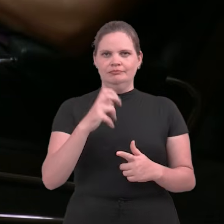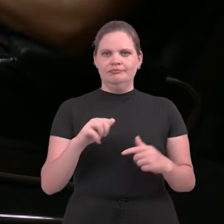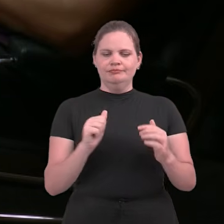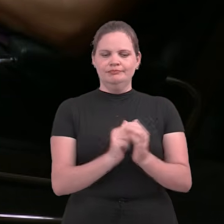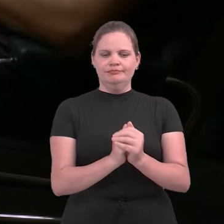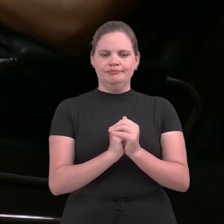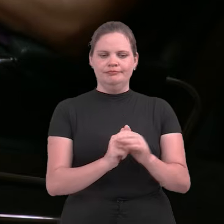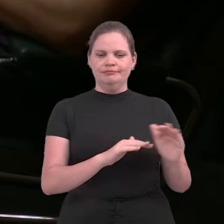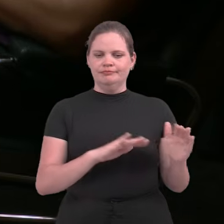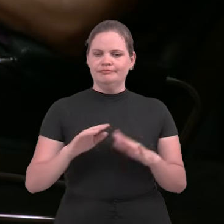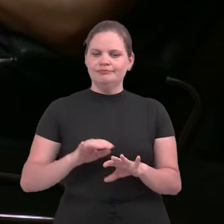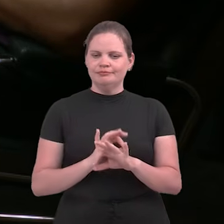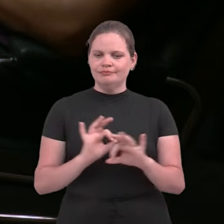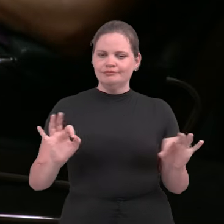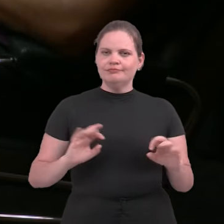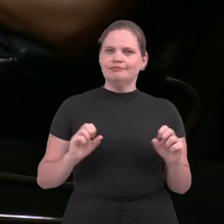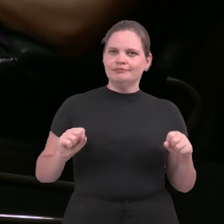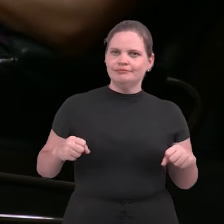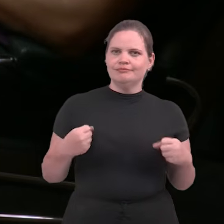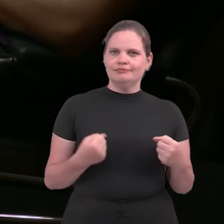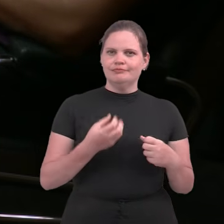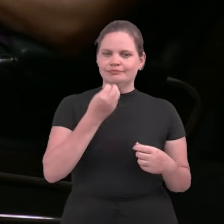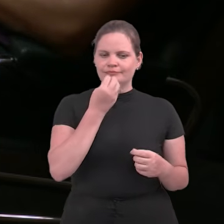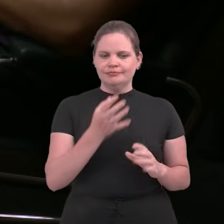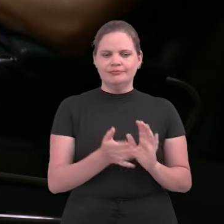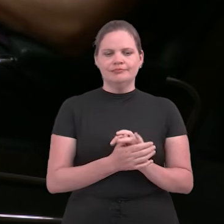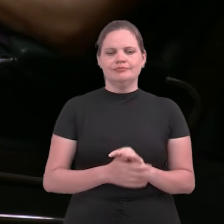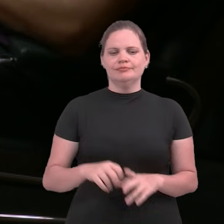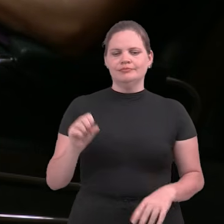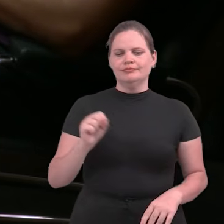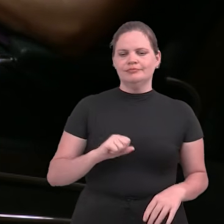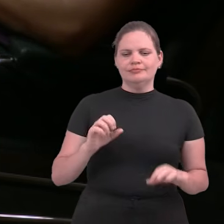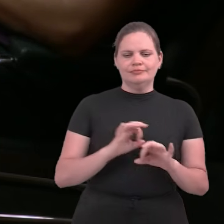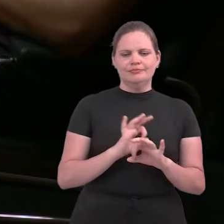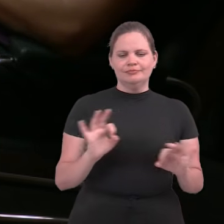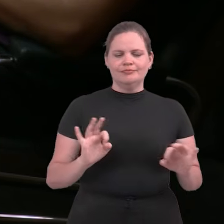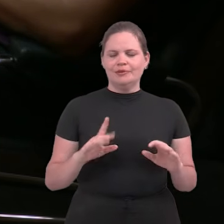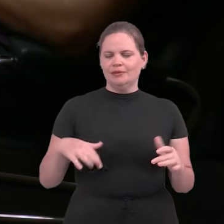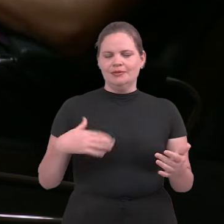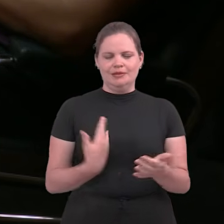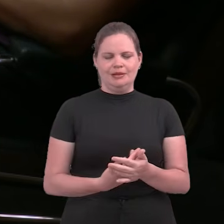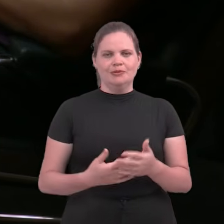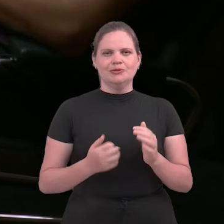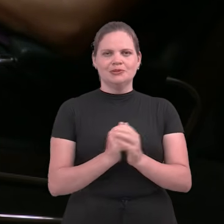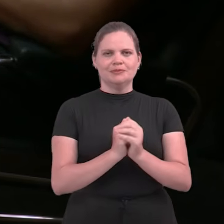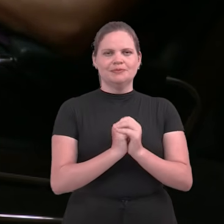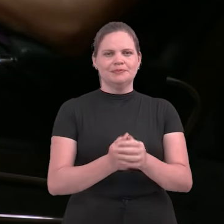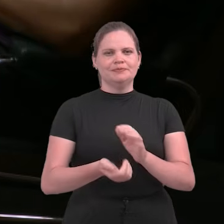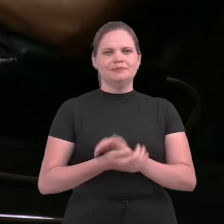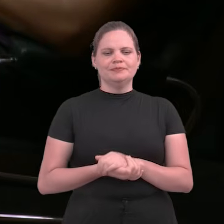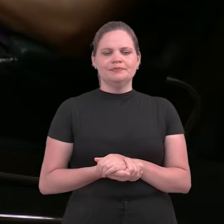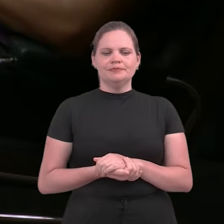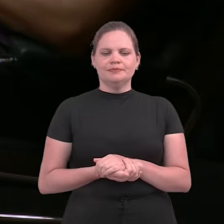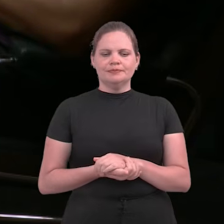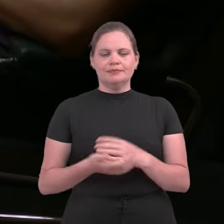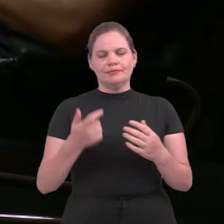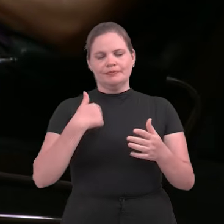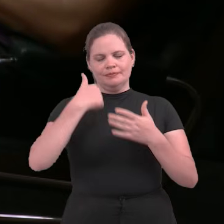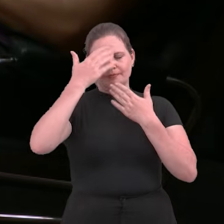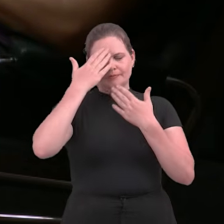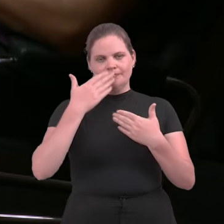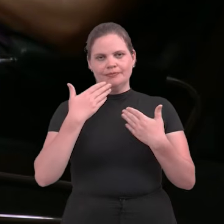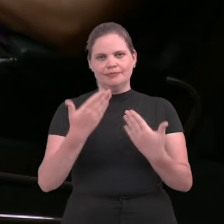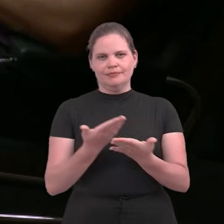José, valeu a pena o esforço, a dedicação? Muito, valeu muito a pena. Isso está valendo até hoje. Né? Amém, graças a Deus. Querido, eu quero